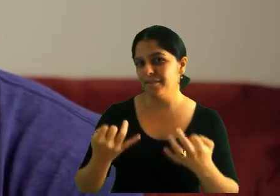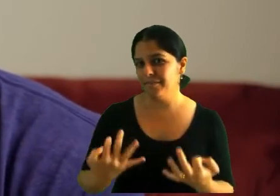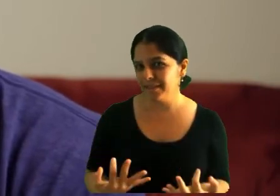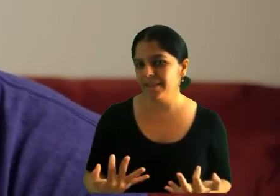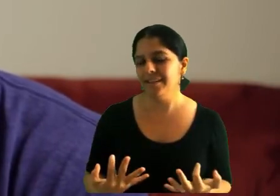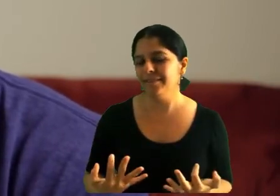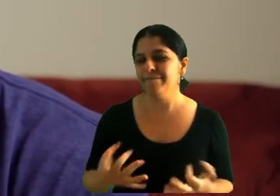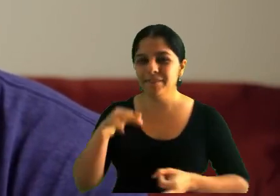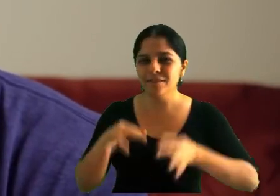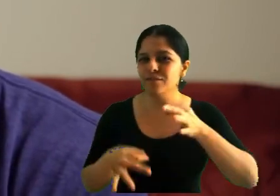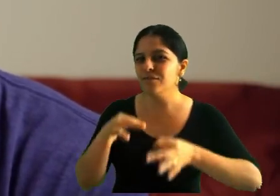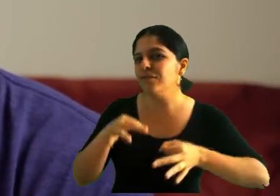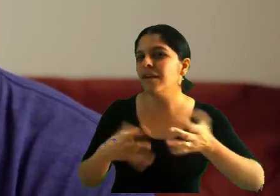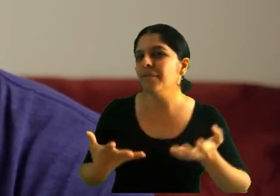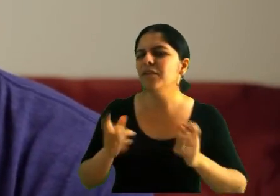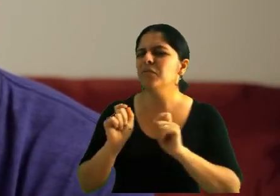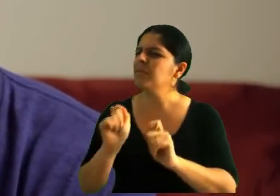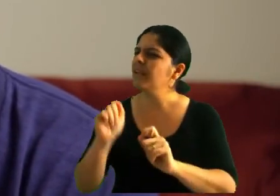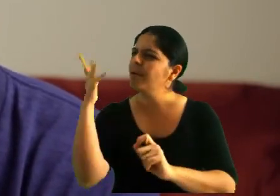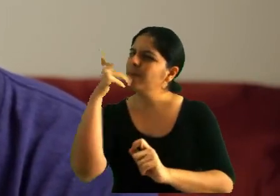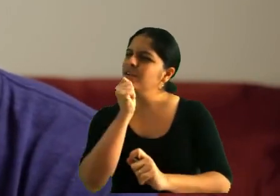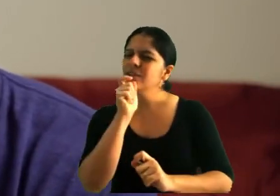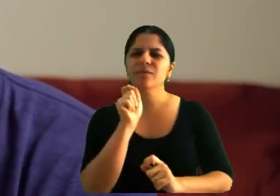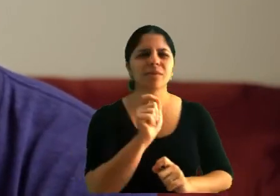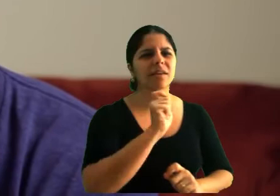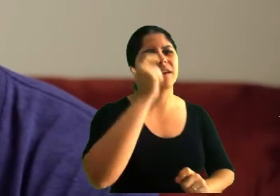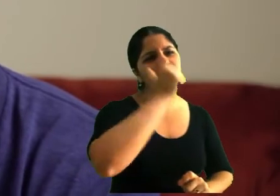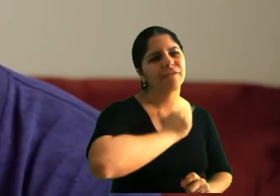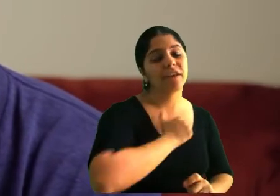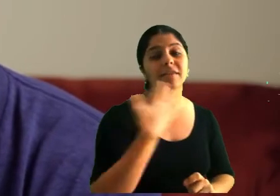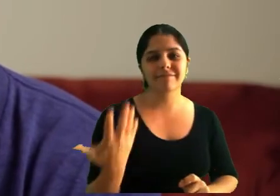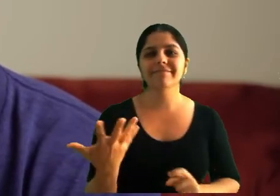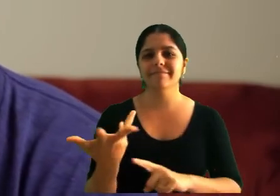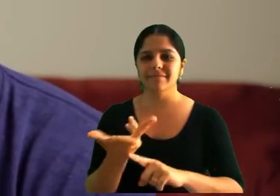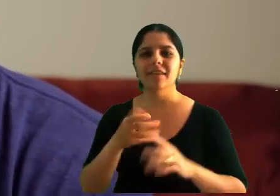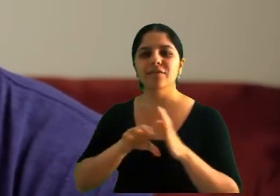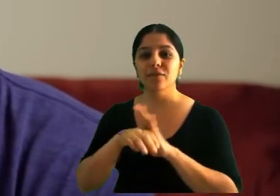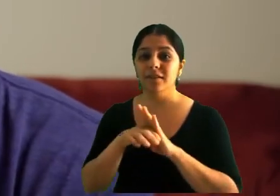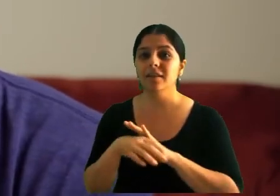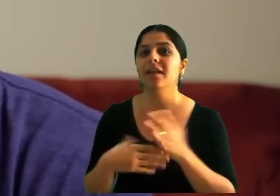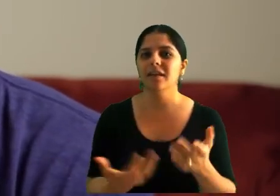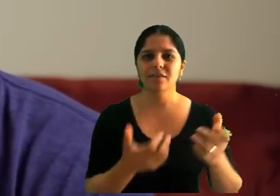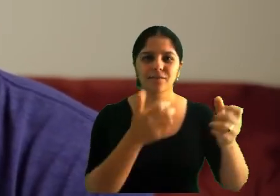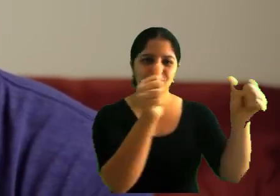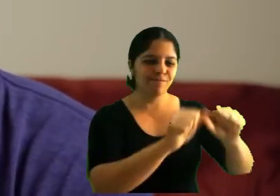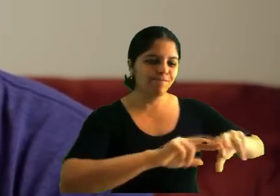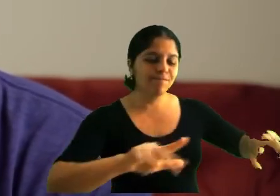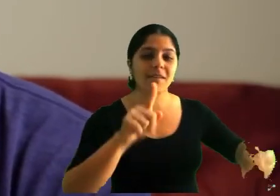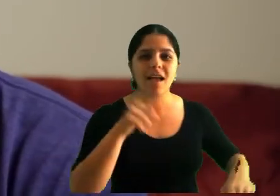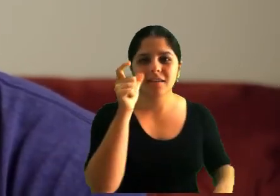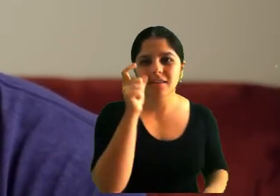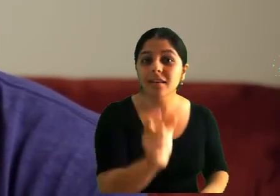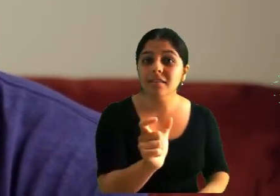jogo aqui é exatamente esse julgamento do que é bonito ou feio. Na arte conceitual, uma obra é